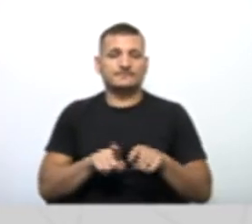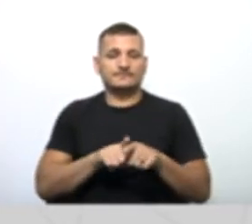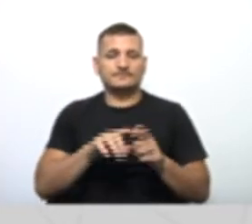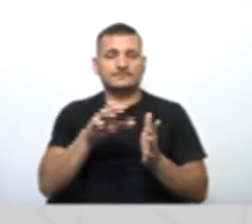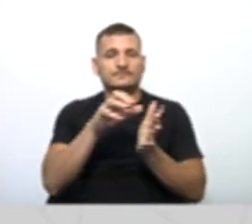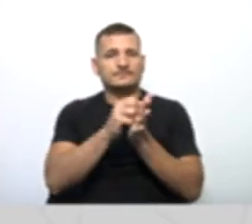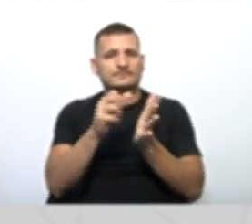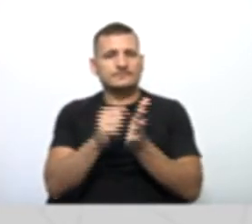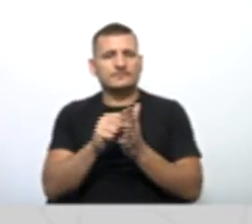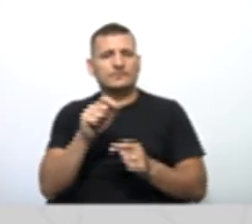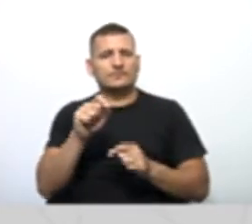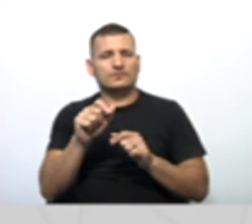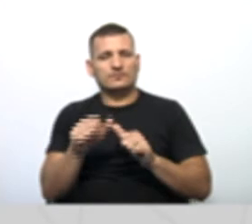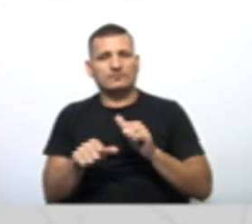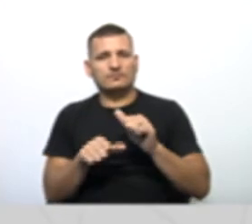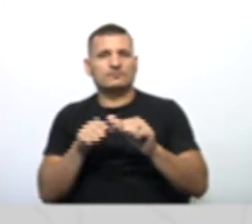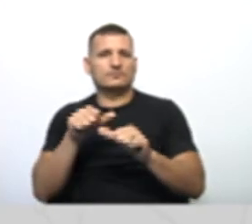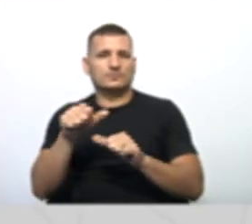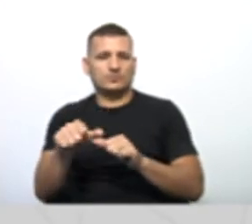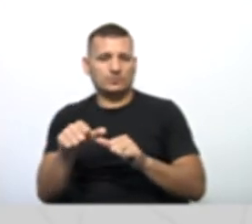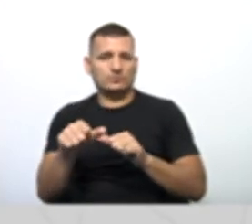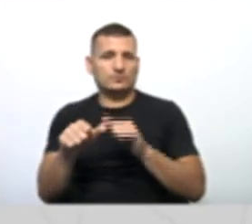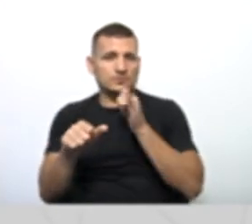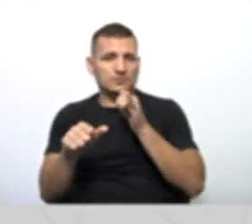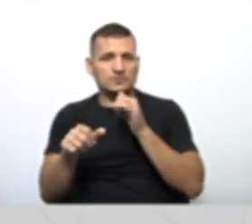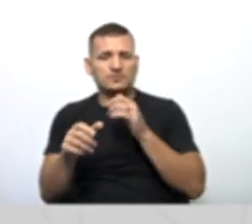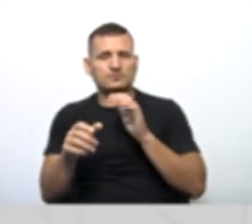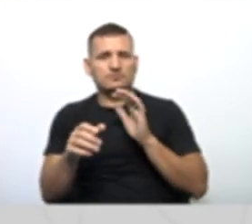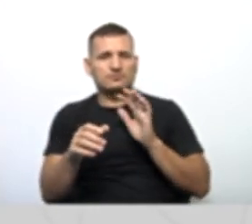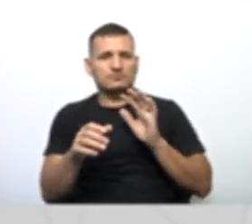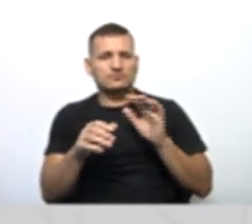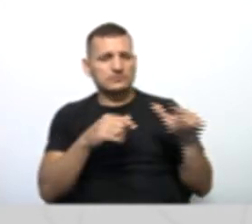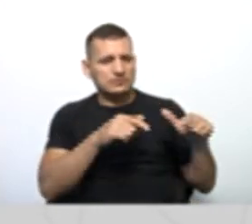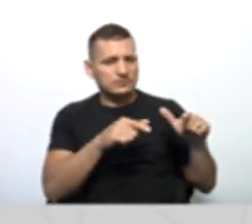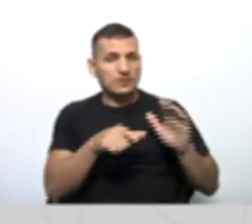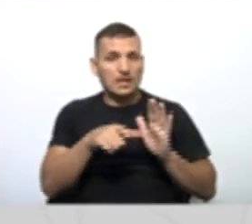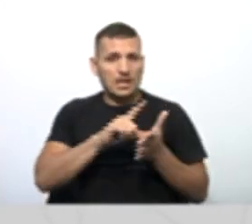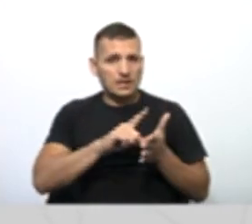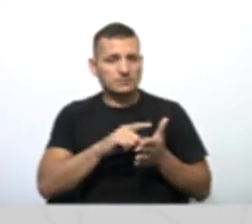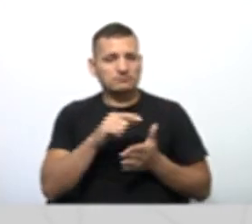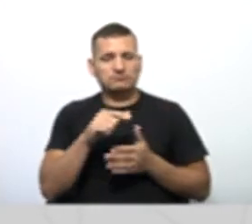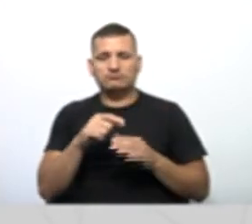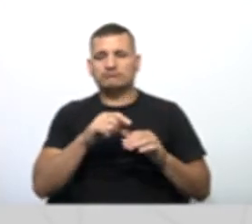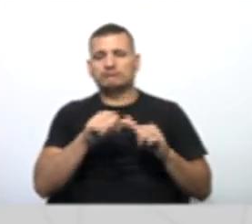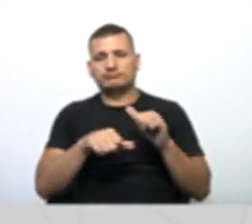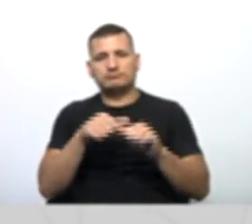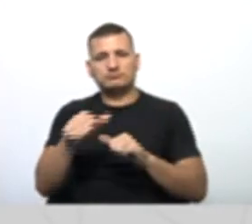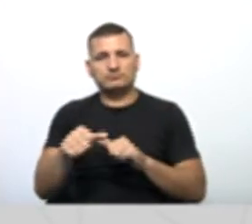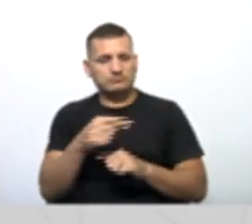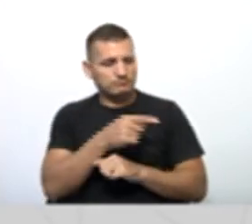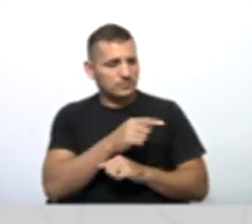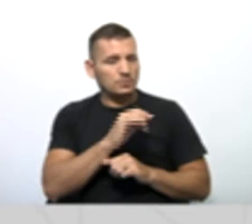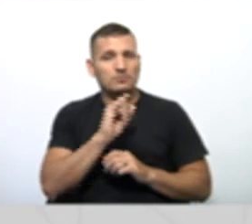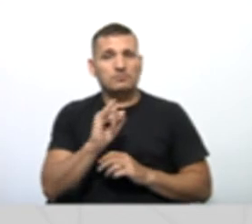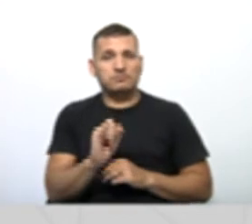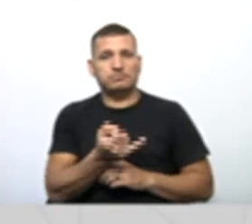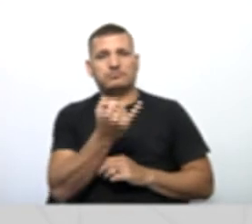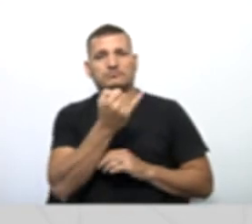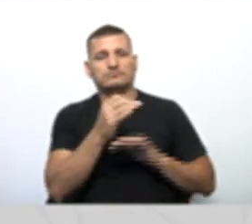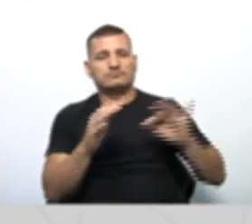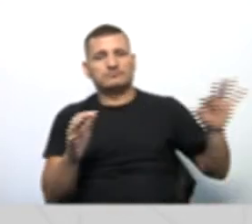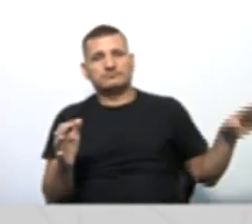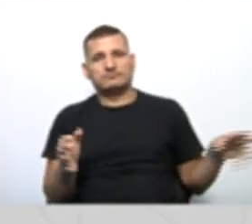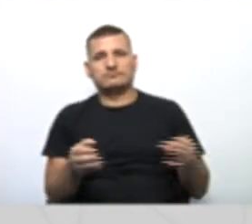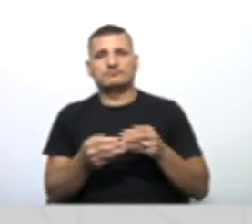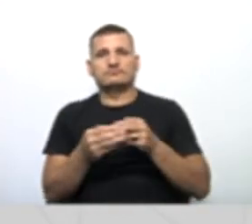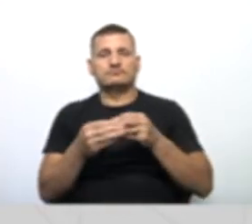mudanças feitas, né? De forma que é possível recuperar um trabalho que já foi feito. Ou seja, se você criou um trecho de código, um código, falar,